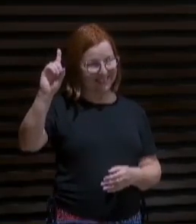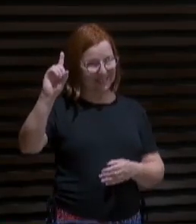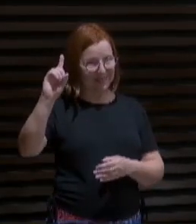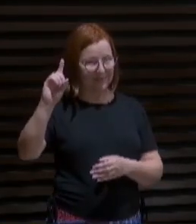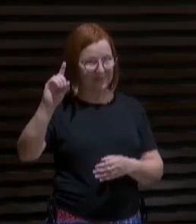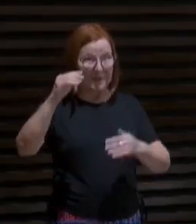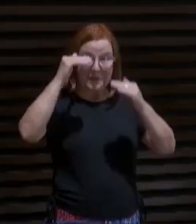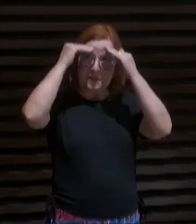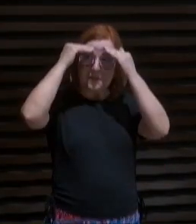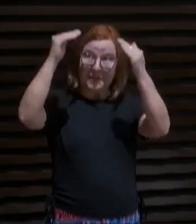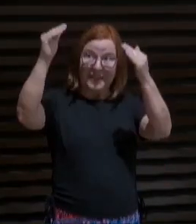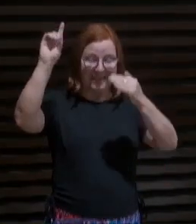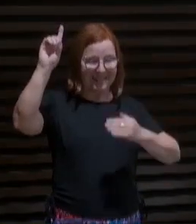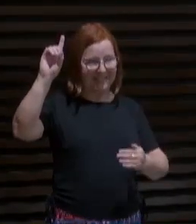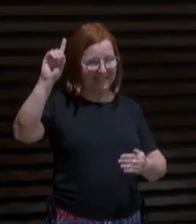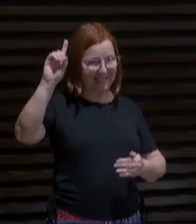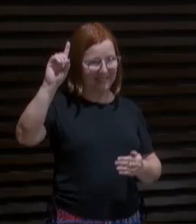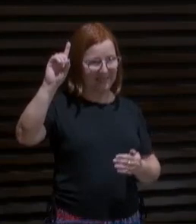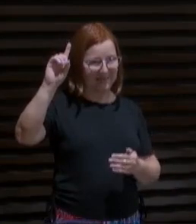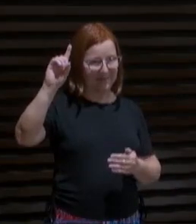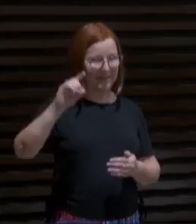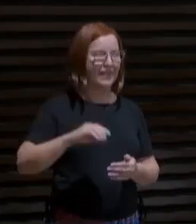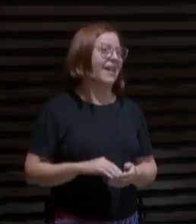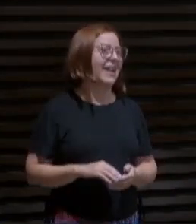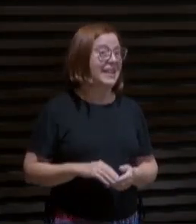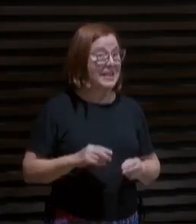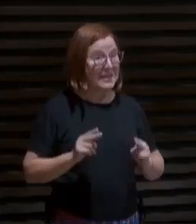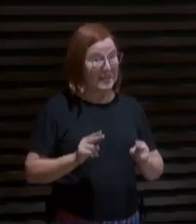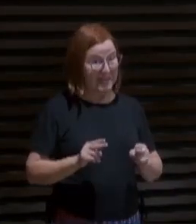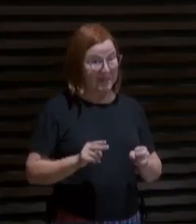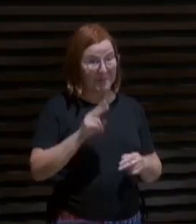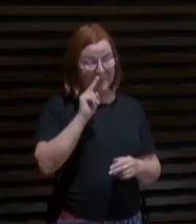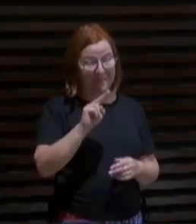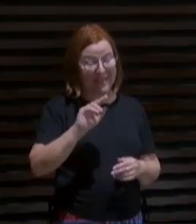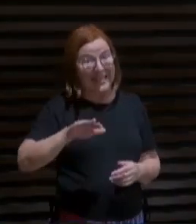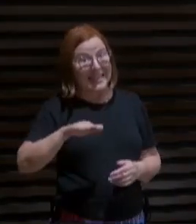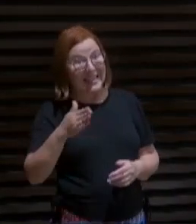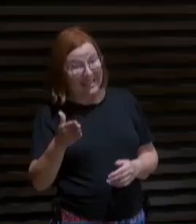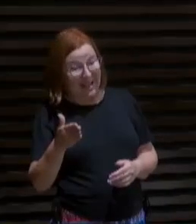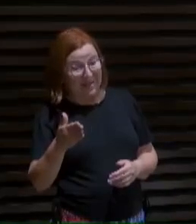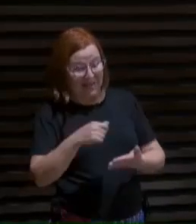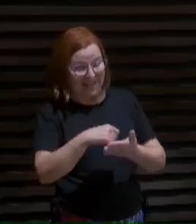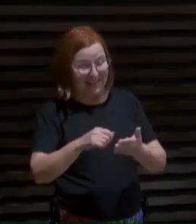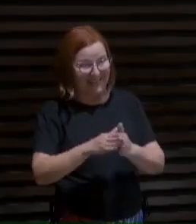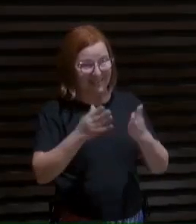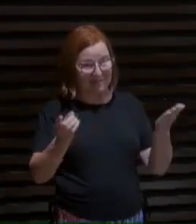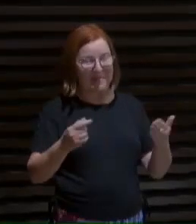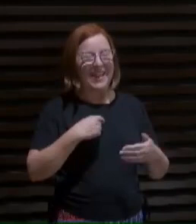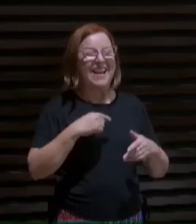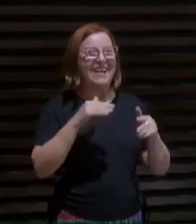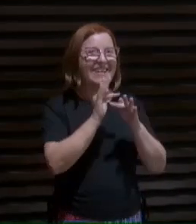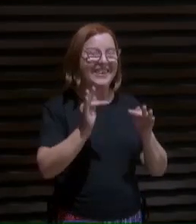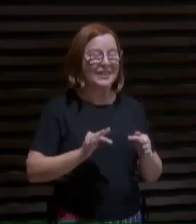atenderes a voz, toda vez que eu vejo um então na Bíblia, eu fico feliz, porque esse então me